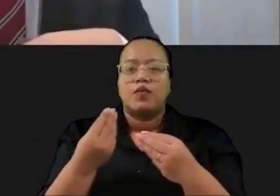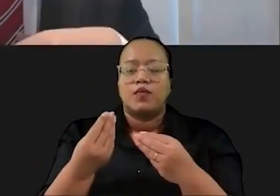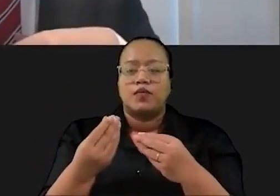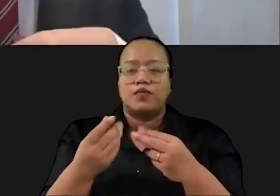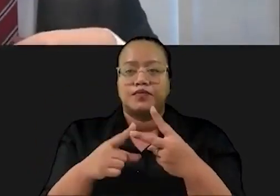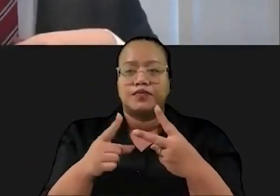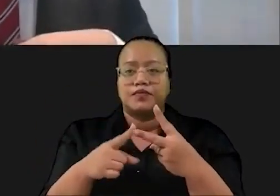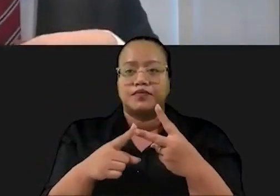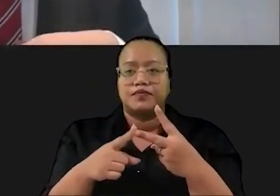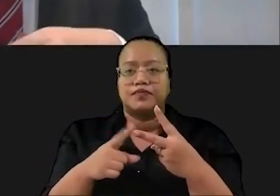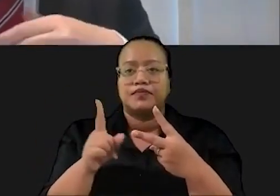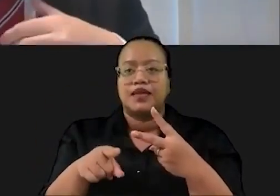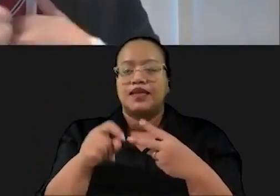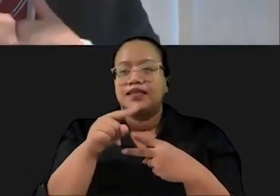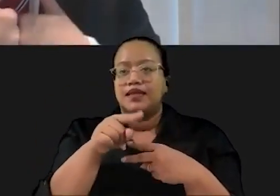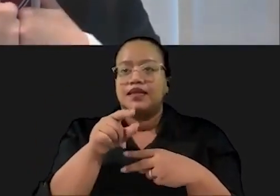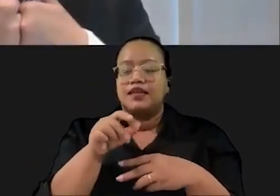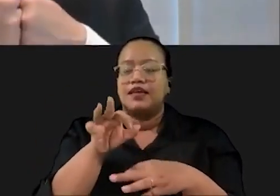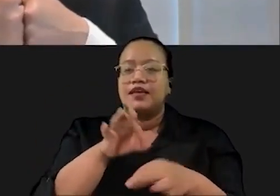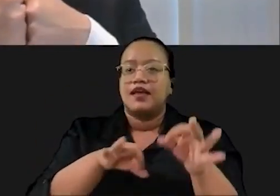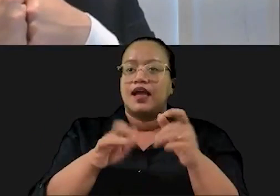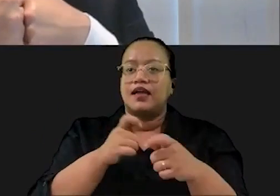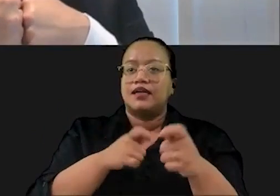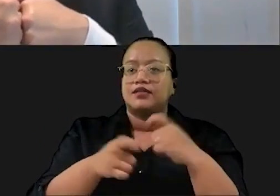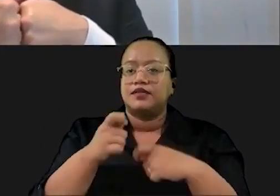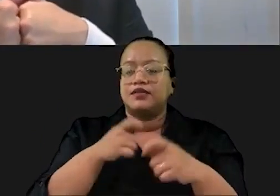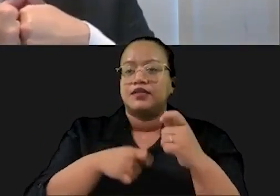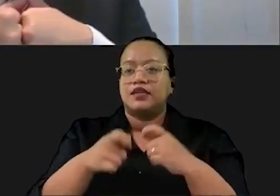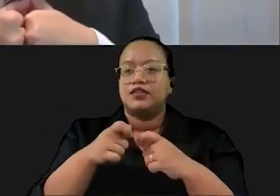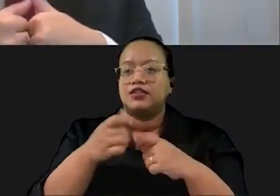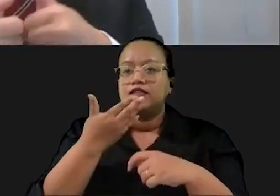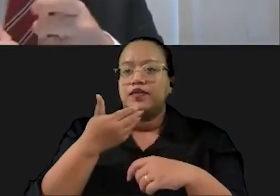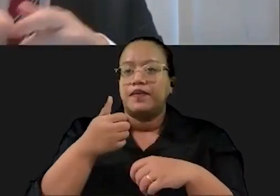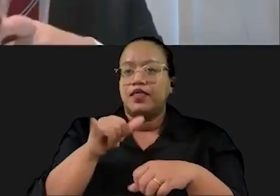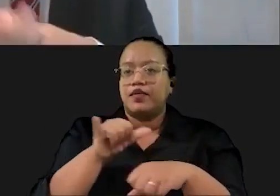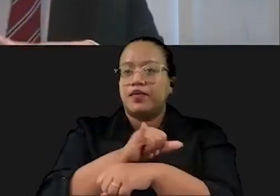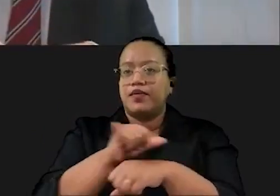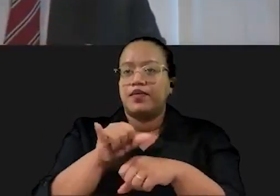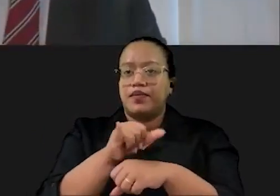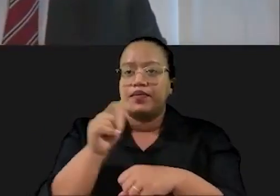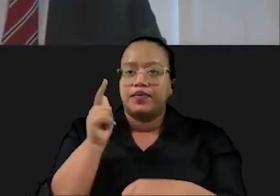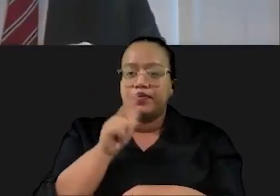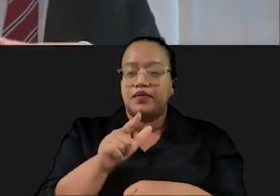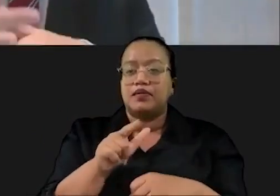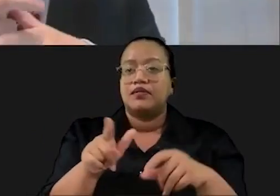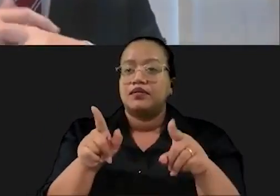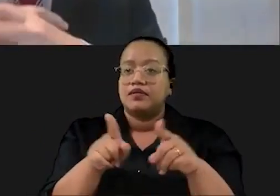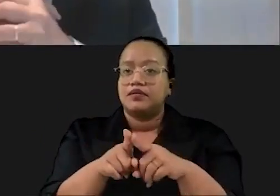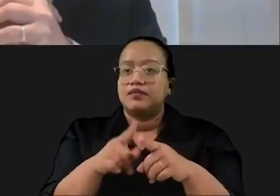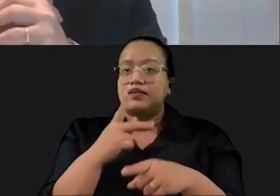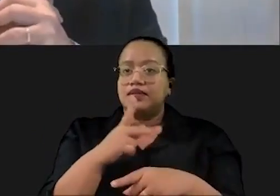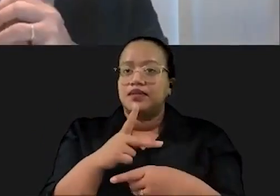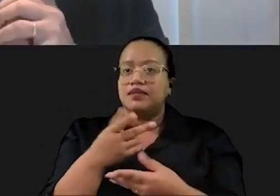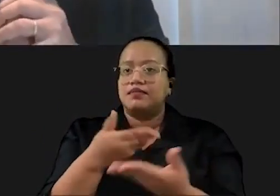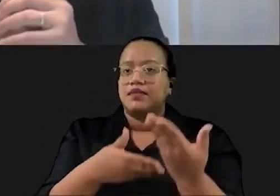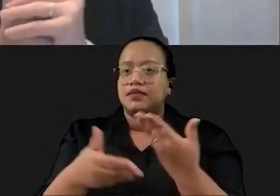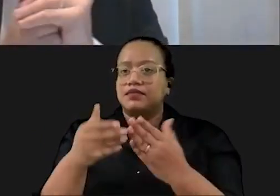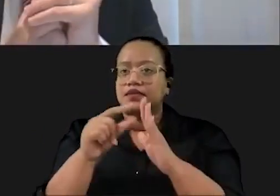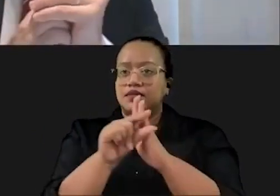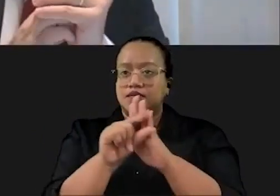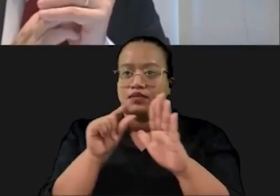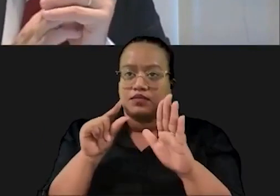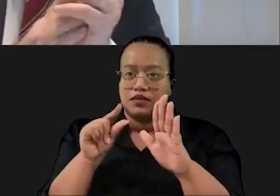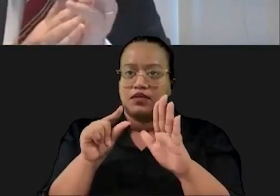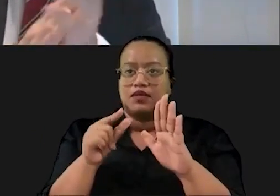eficiente e também potencializa a sua participação no processo, mediante a apresentação de uma definição uma defesa